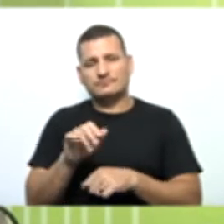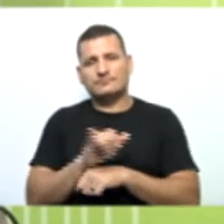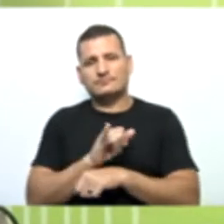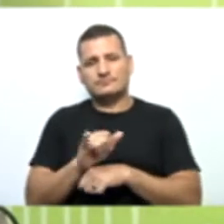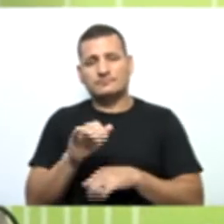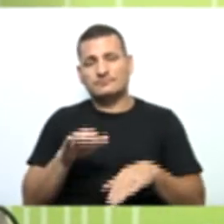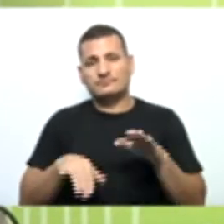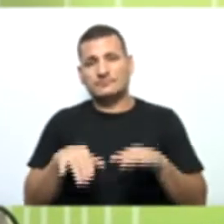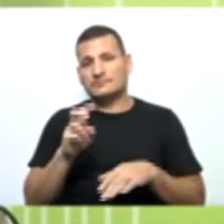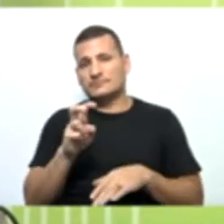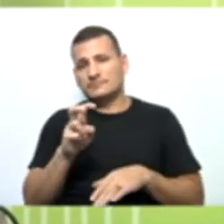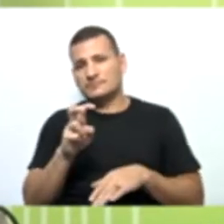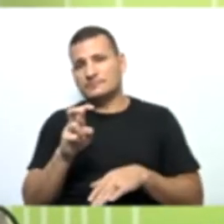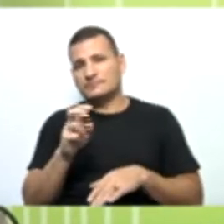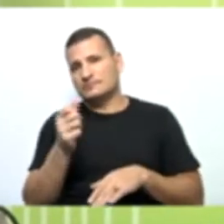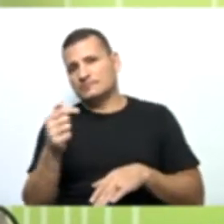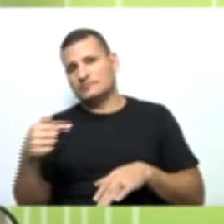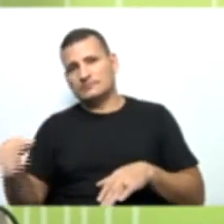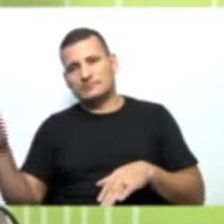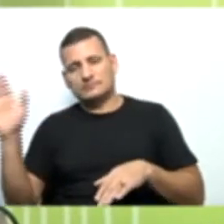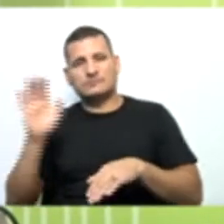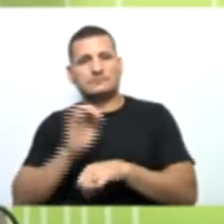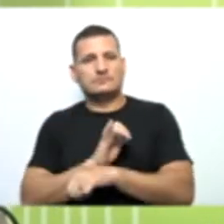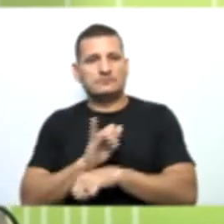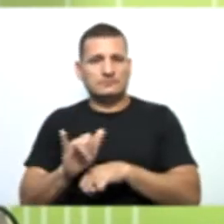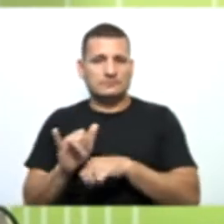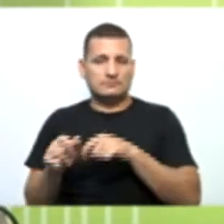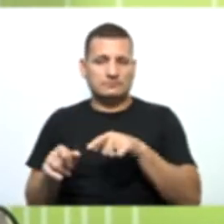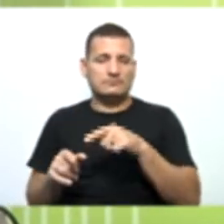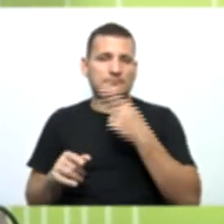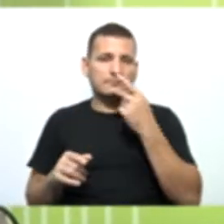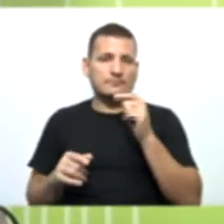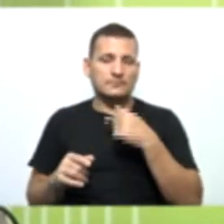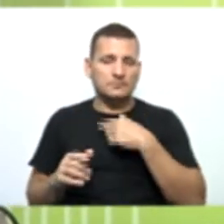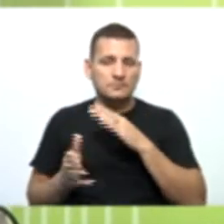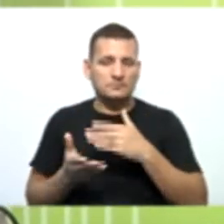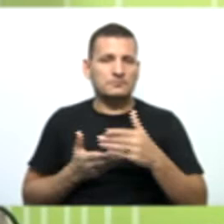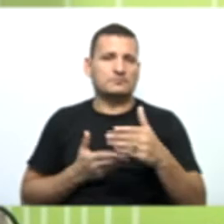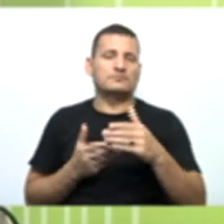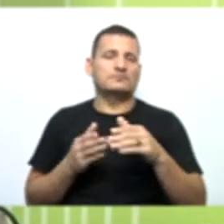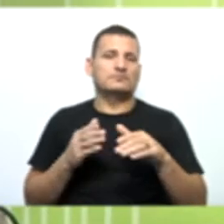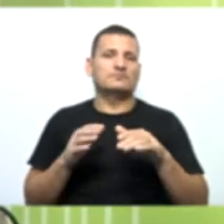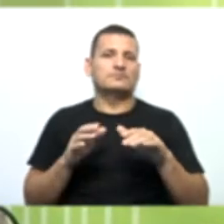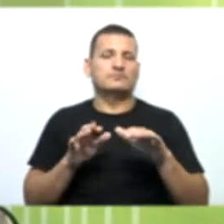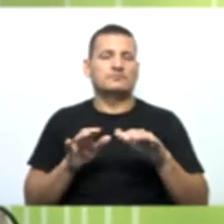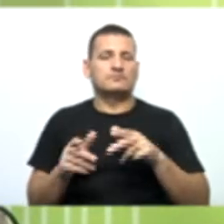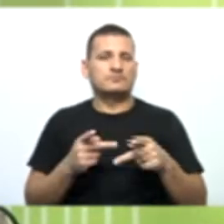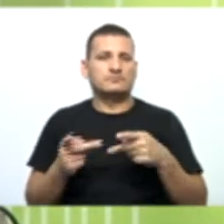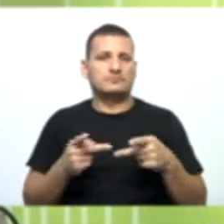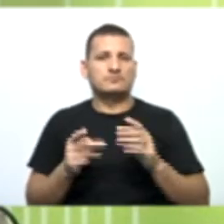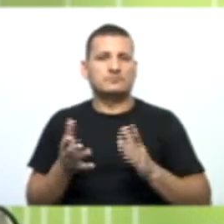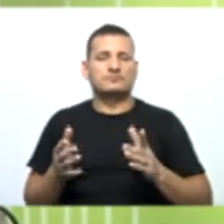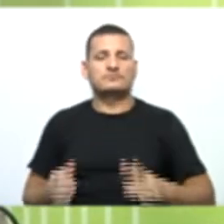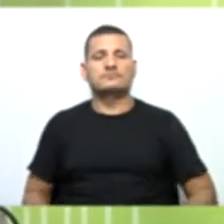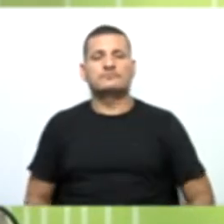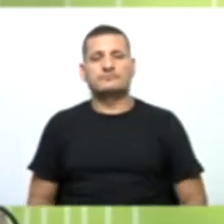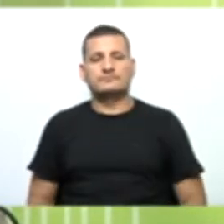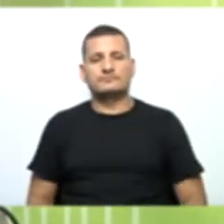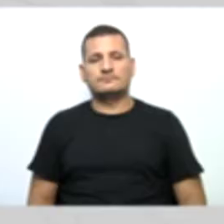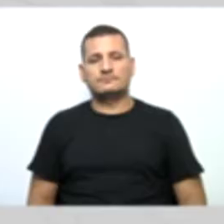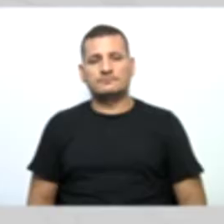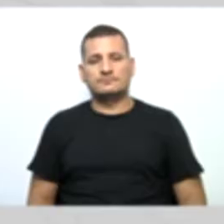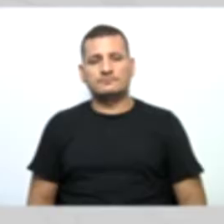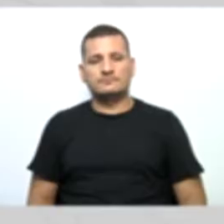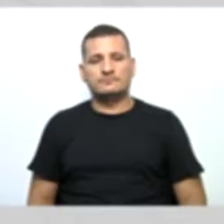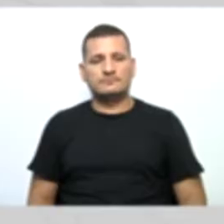5 técnicas para você falar assim, poxa, já posso começar o meu projeto. Ok? Então, continuando aqui, a análise é isso daí,